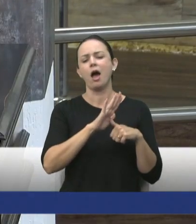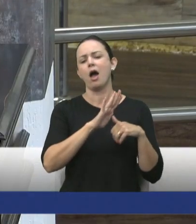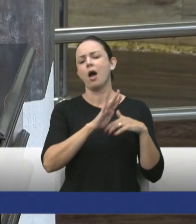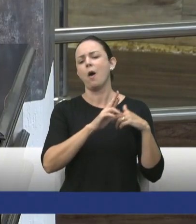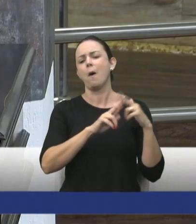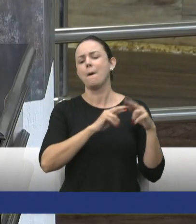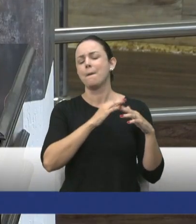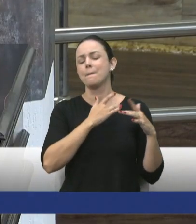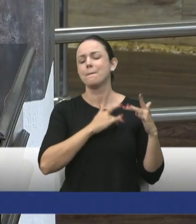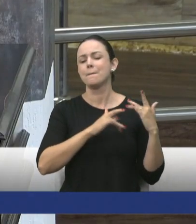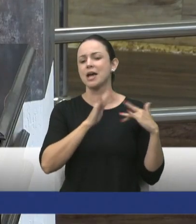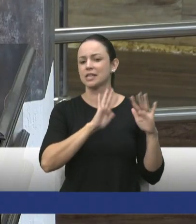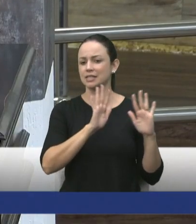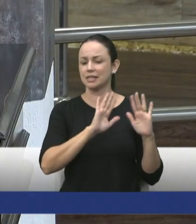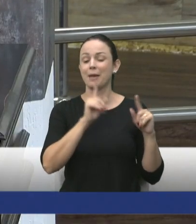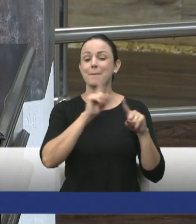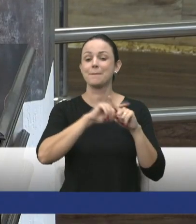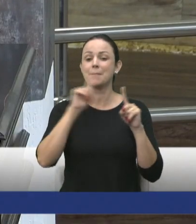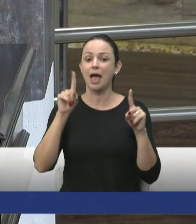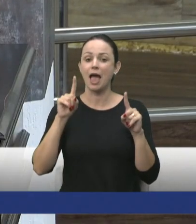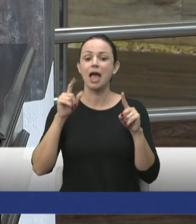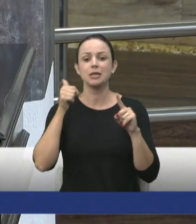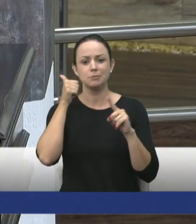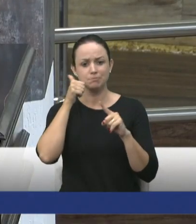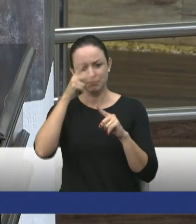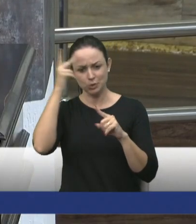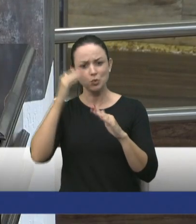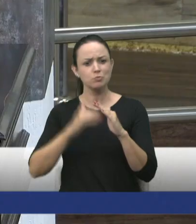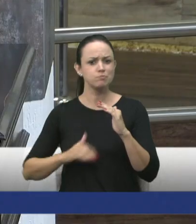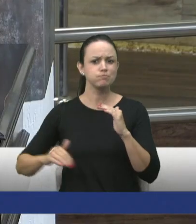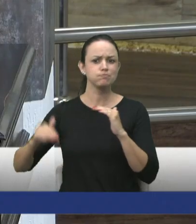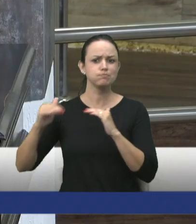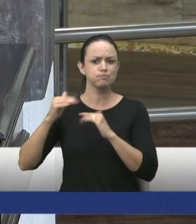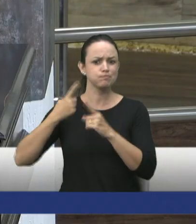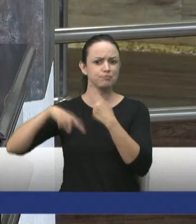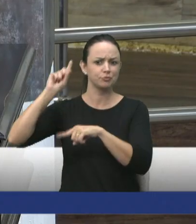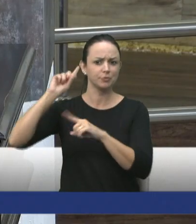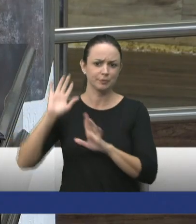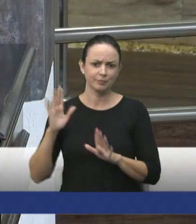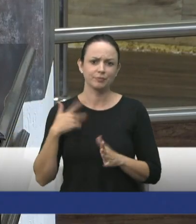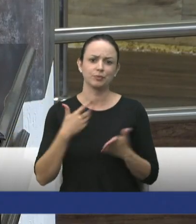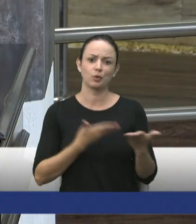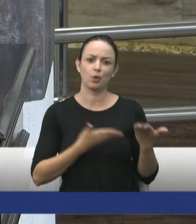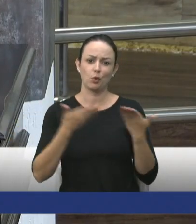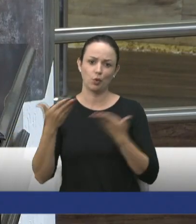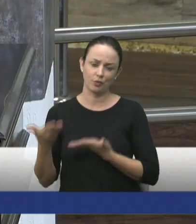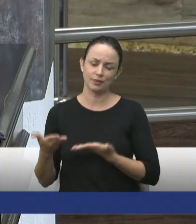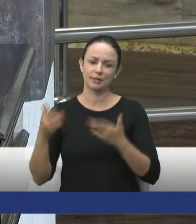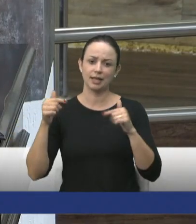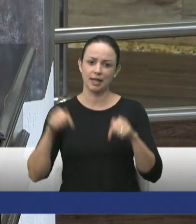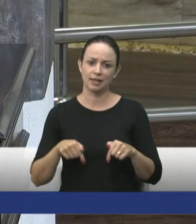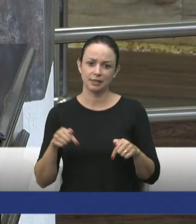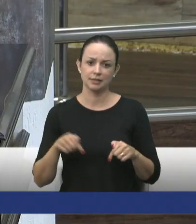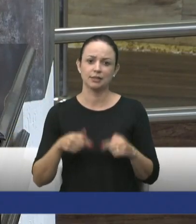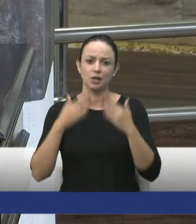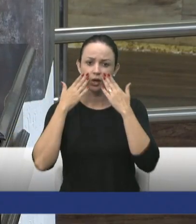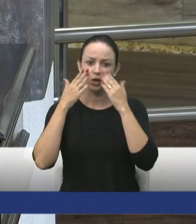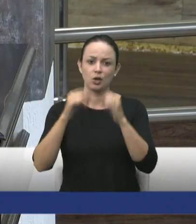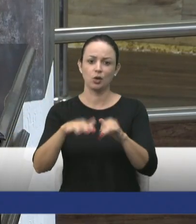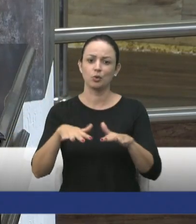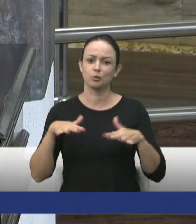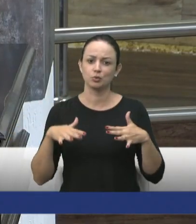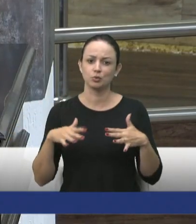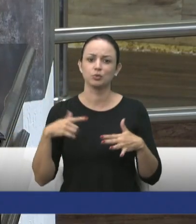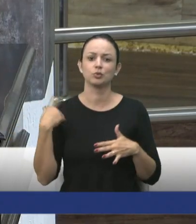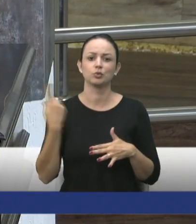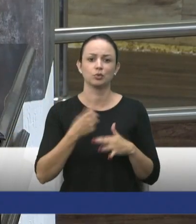superam. E hoje, quando eu vejo que fui convidado para vir aqui nessa audiência pública, para